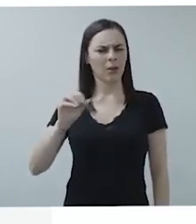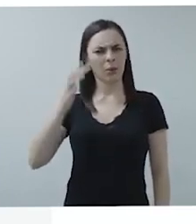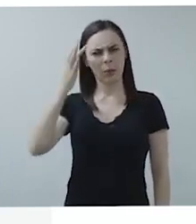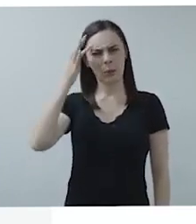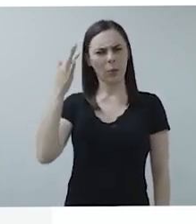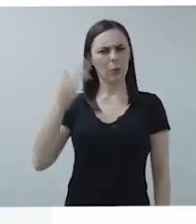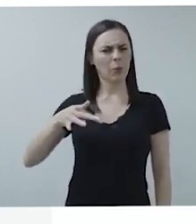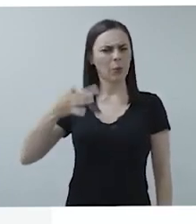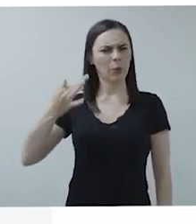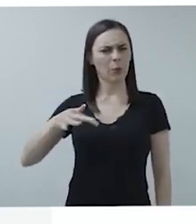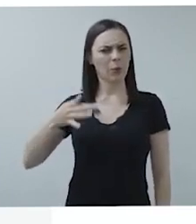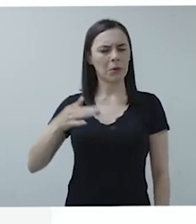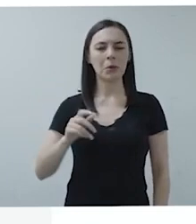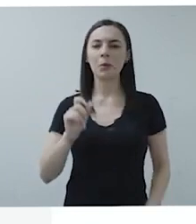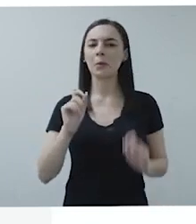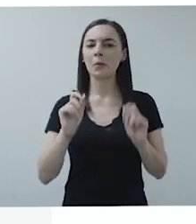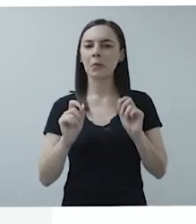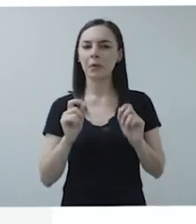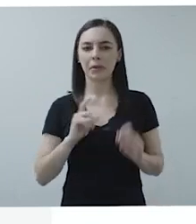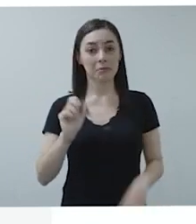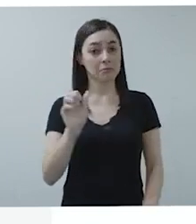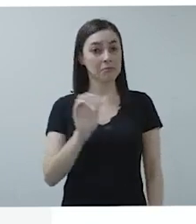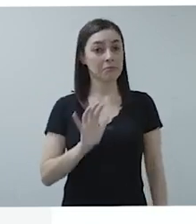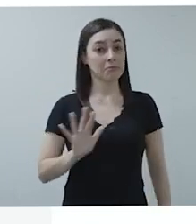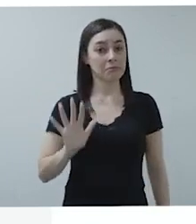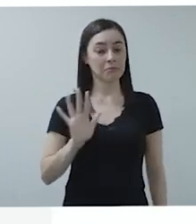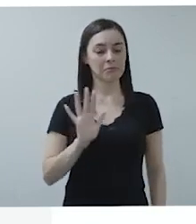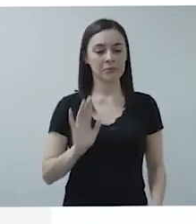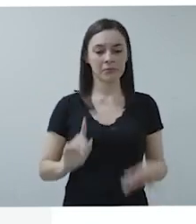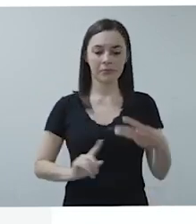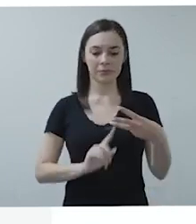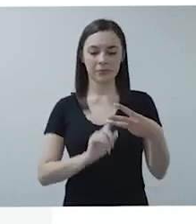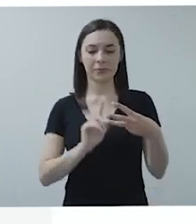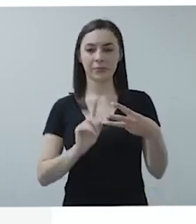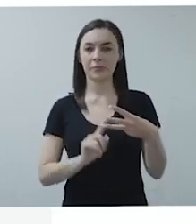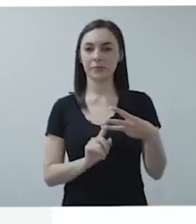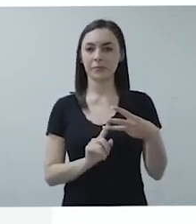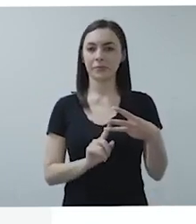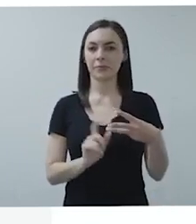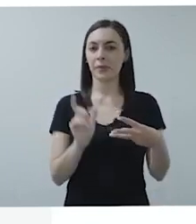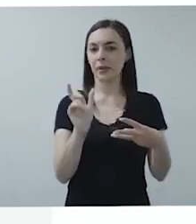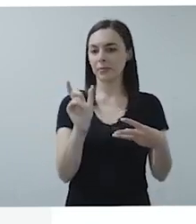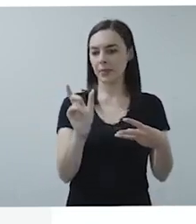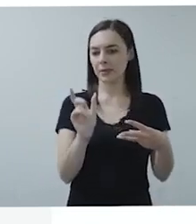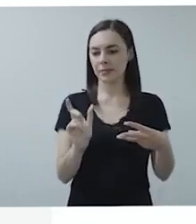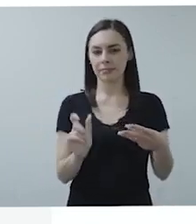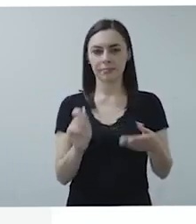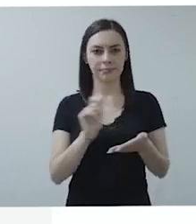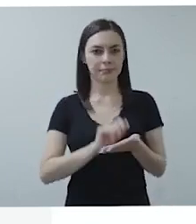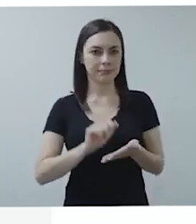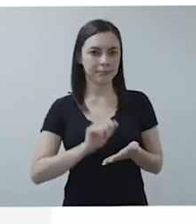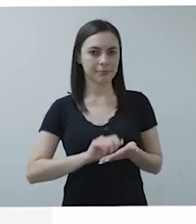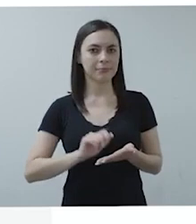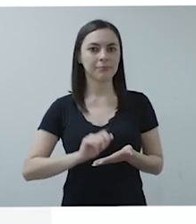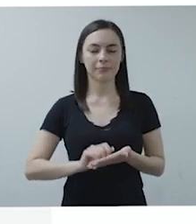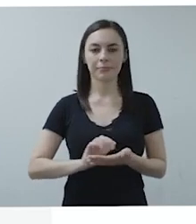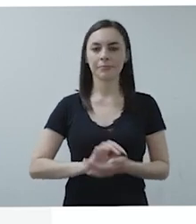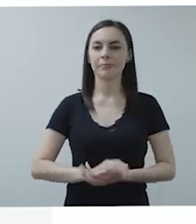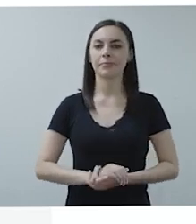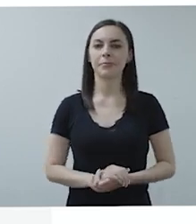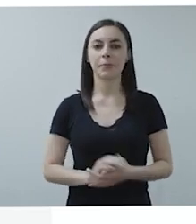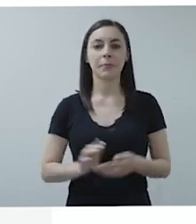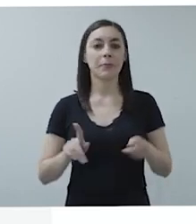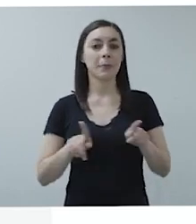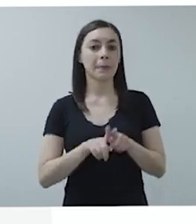será isso? Olha lá a imagem. Vamos fazer algumas escritas de palavras.